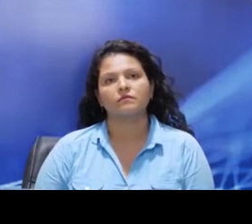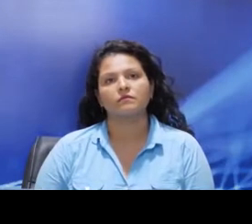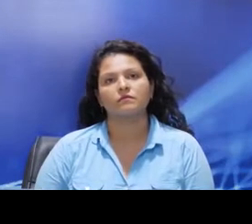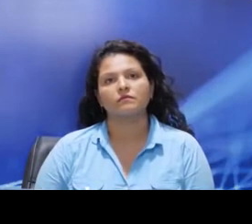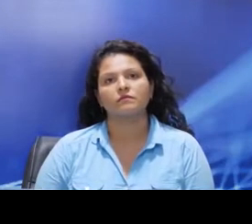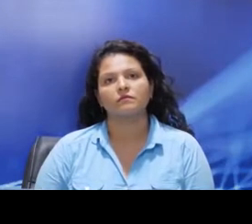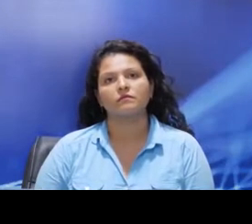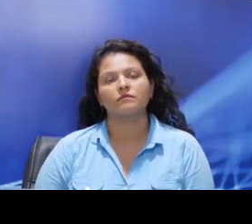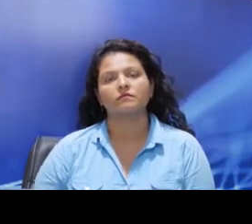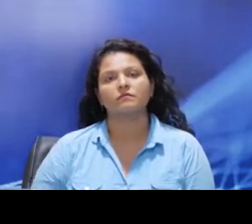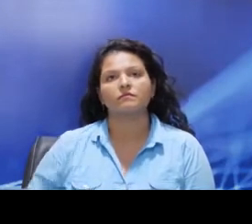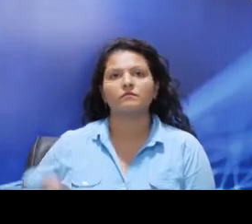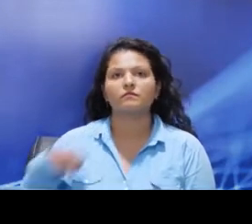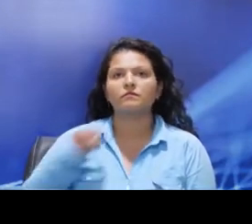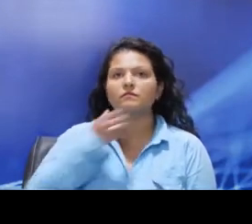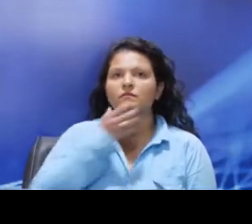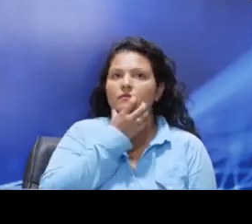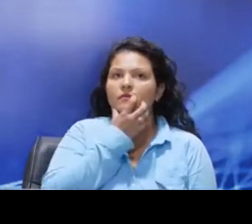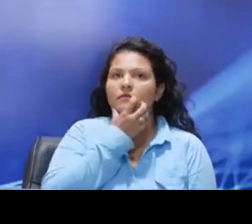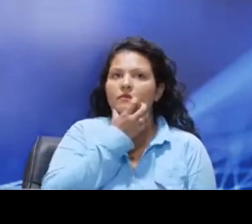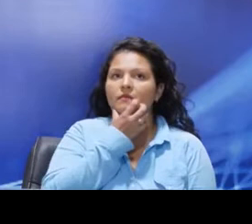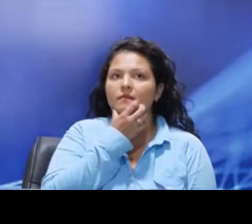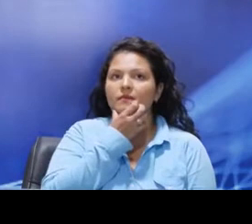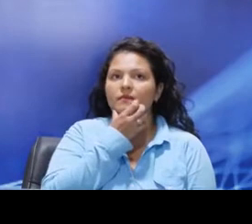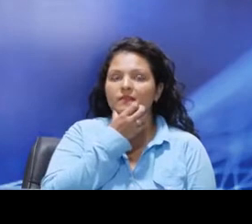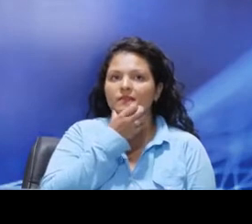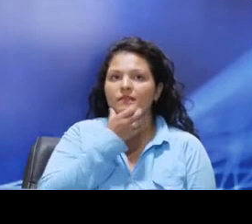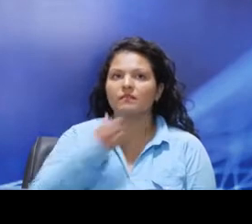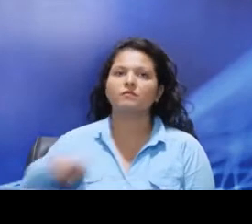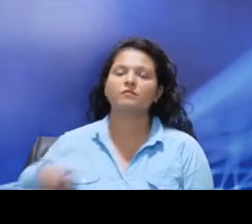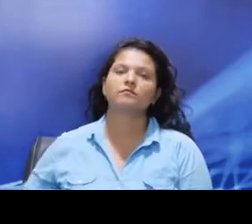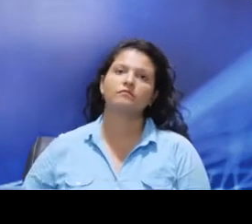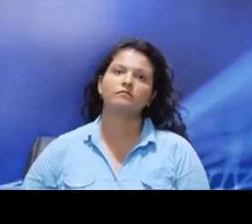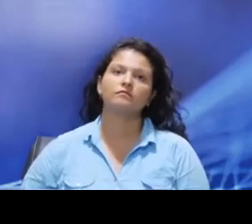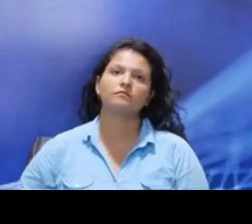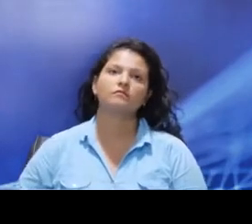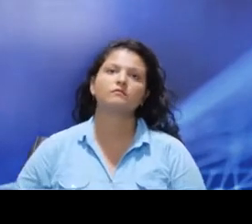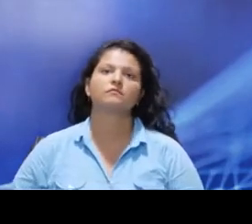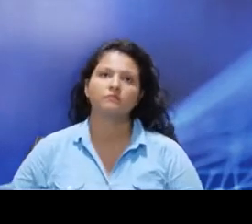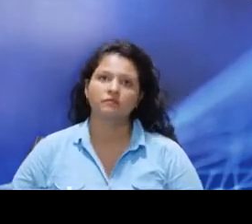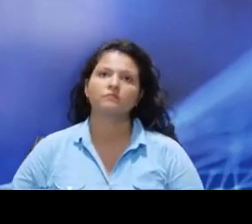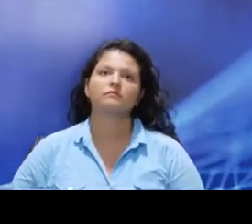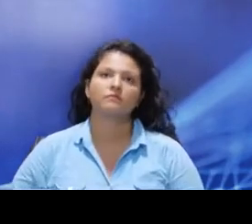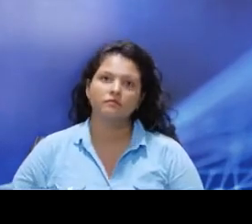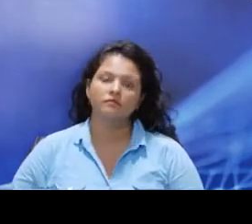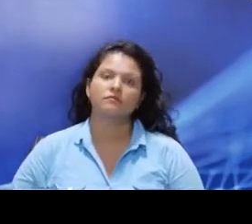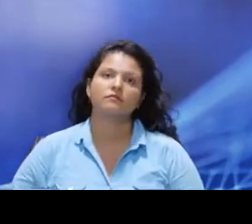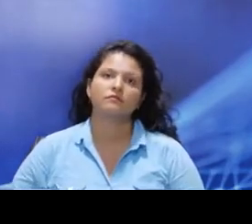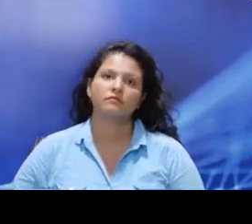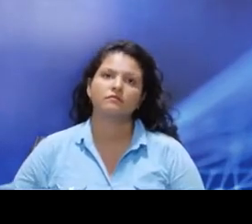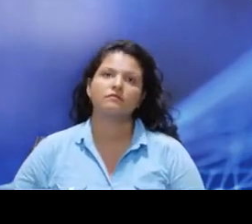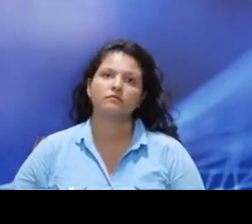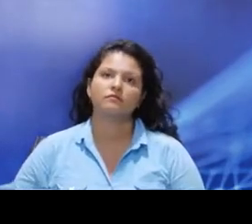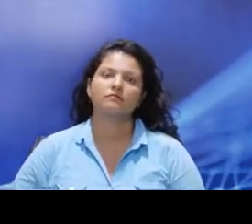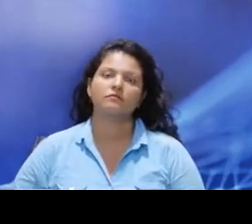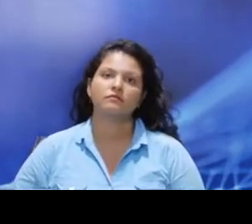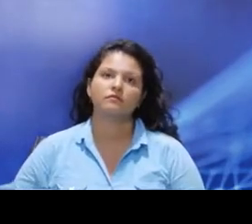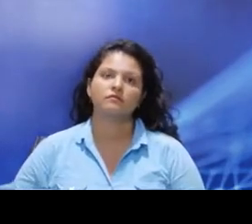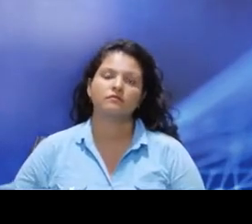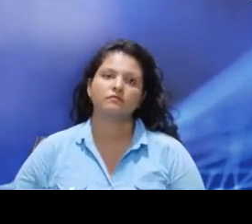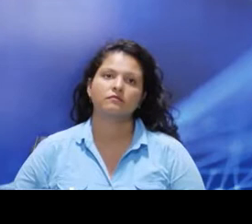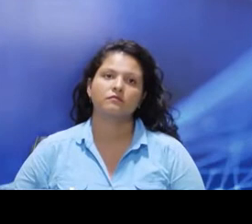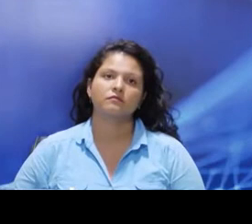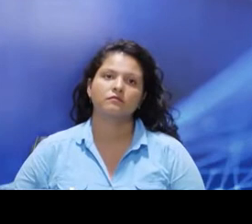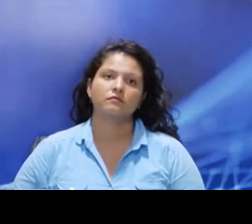temperatura da silagem, temperatura está baixa, beleza, temperatura está alta, opa, vamos pensar o que nós vamos fazer. Mas vamos